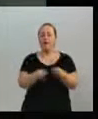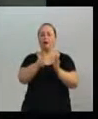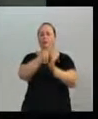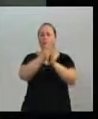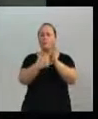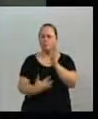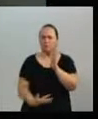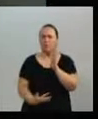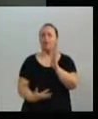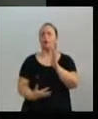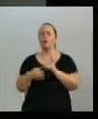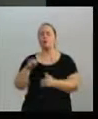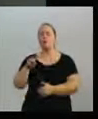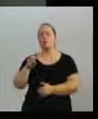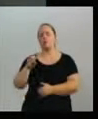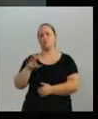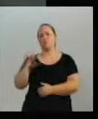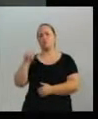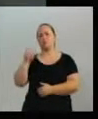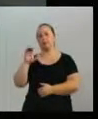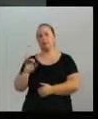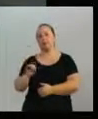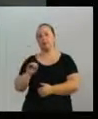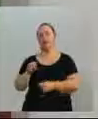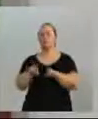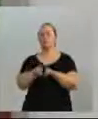ao presidente do CIE, que é